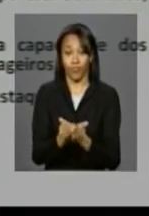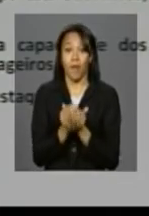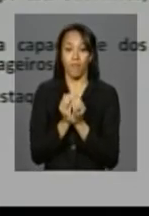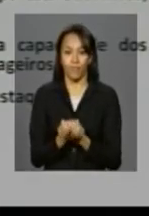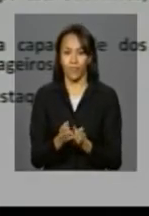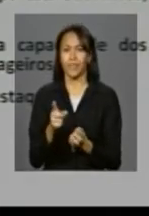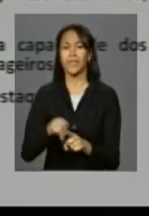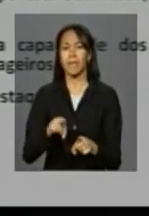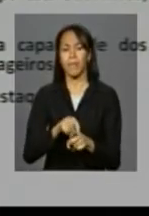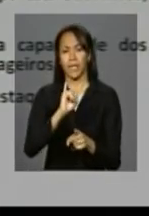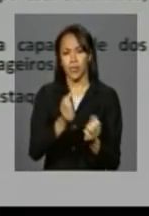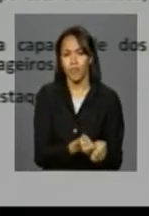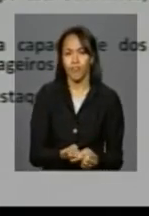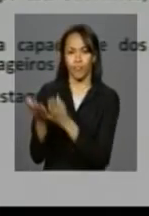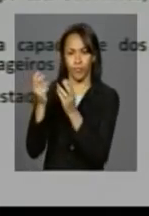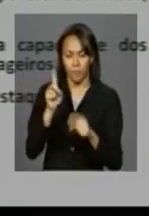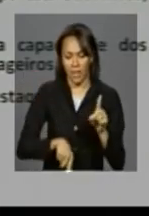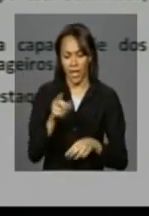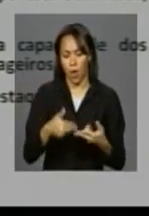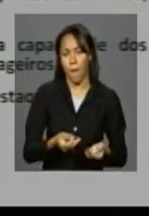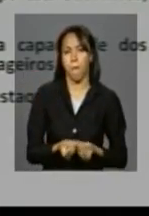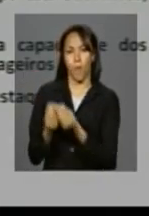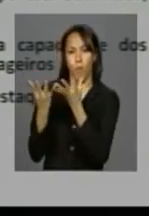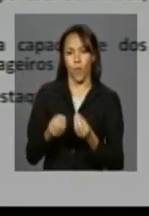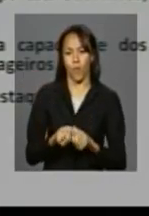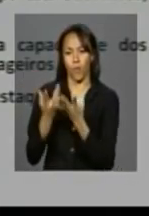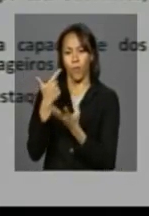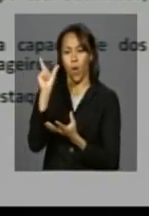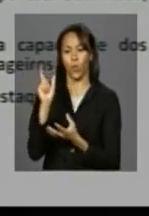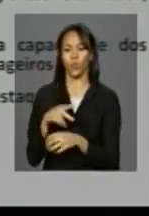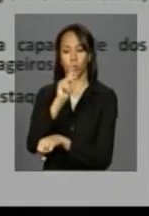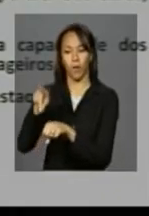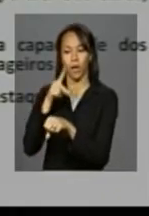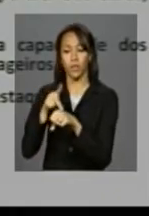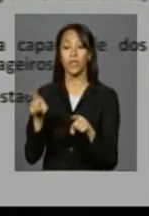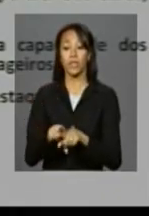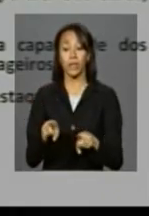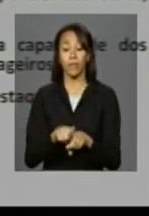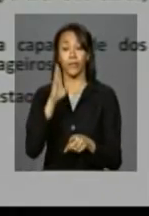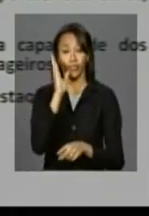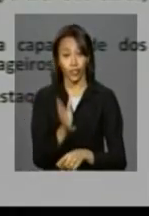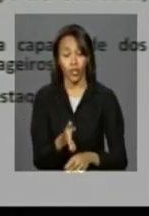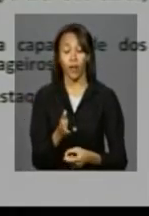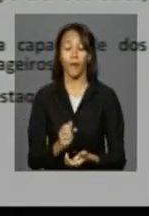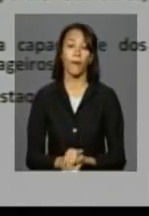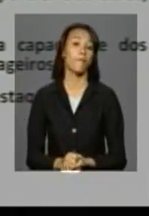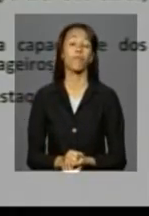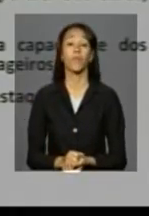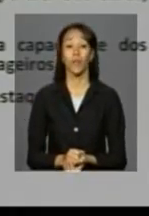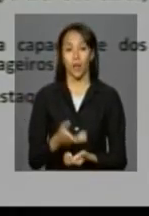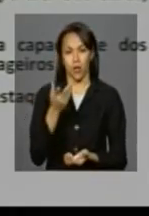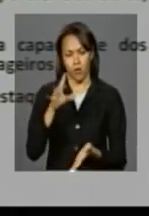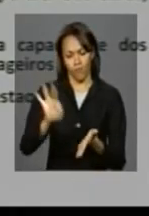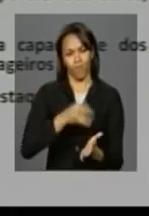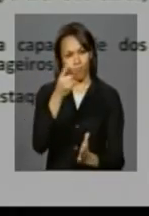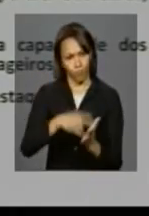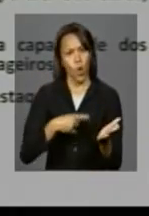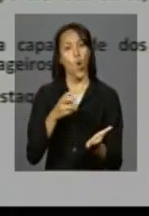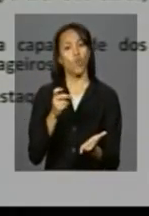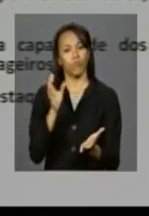das nossas exportações. Em aeroportos, nós assinamos todos os 4 contratos de concessão